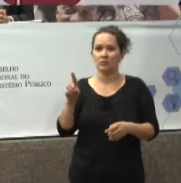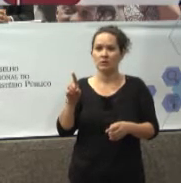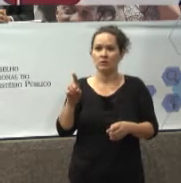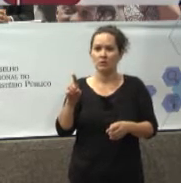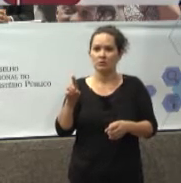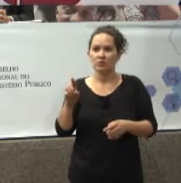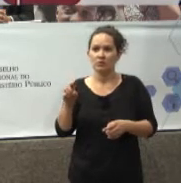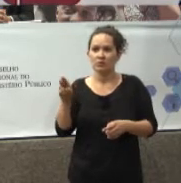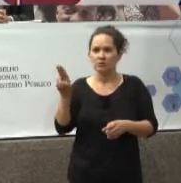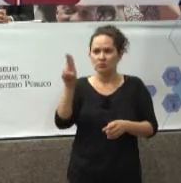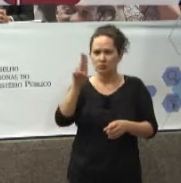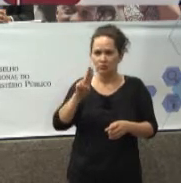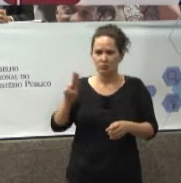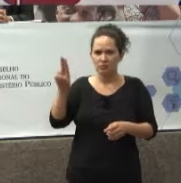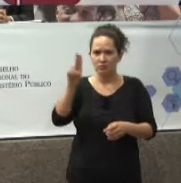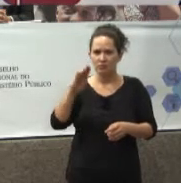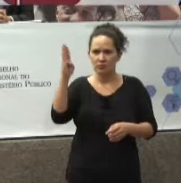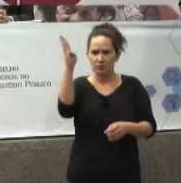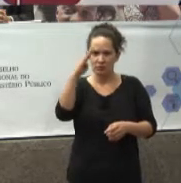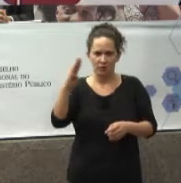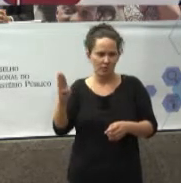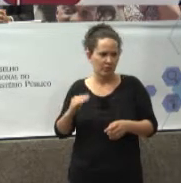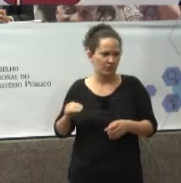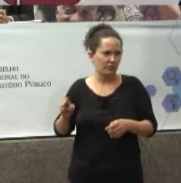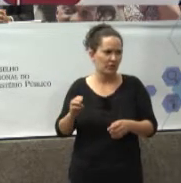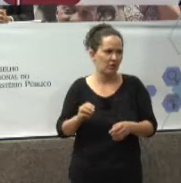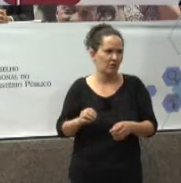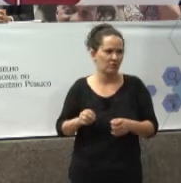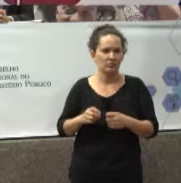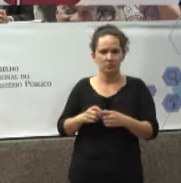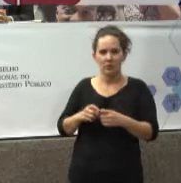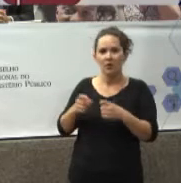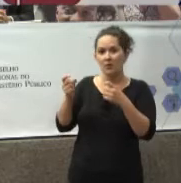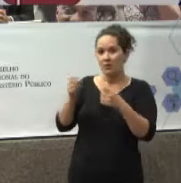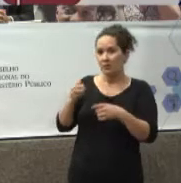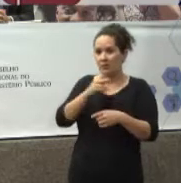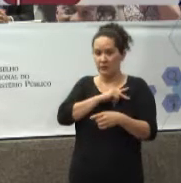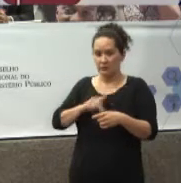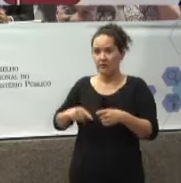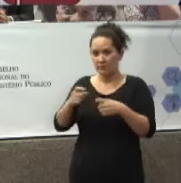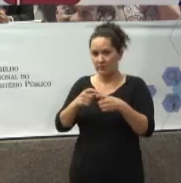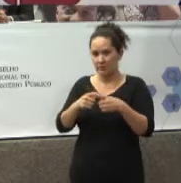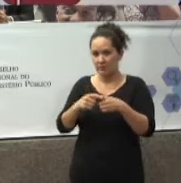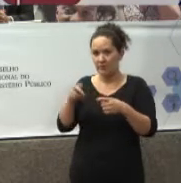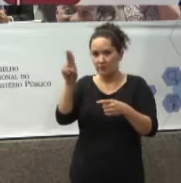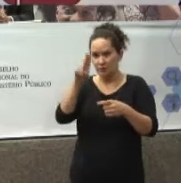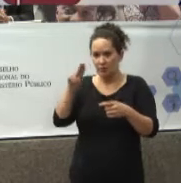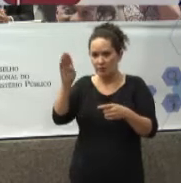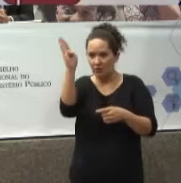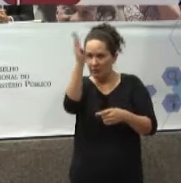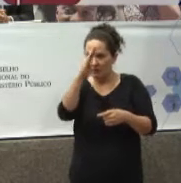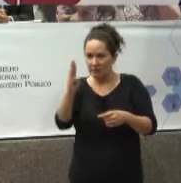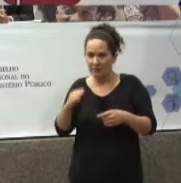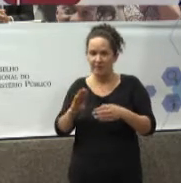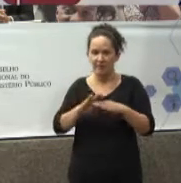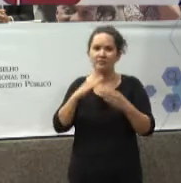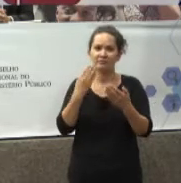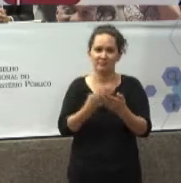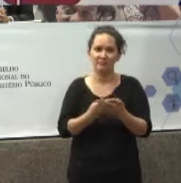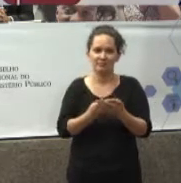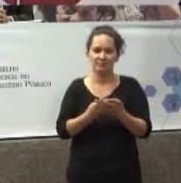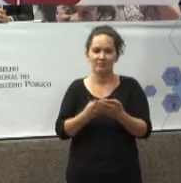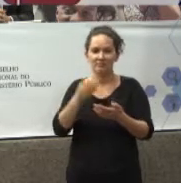nacional da união nacional dos estudantes foi já faz algum tempo